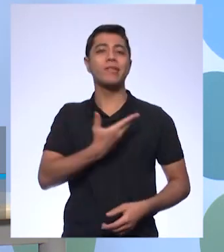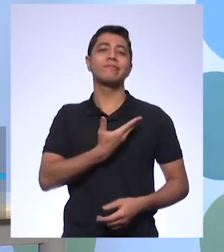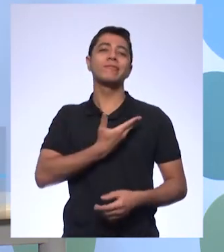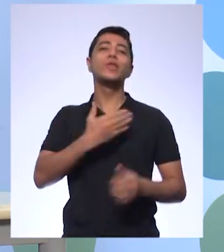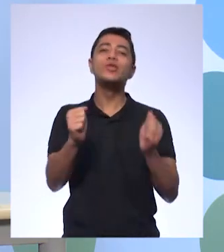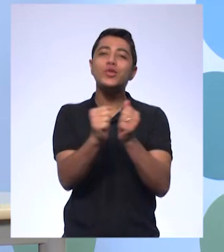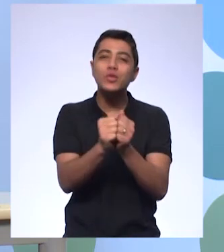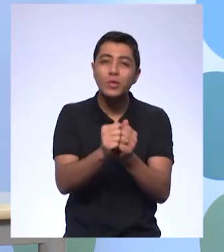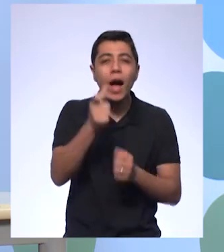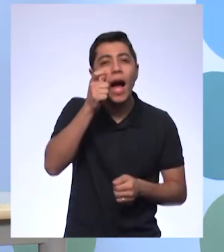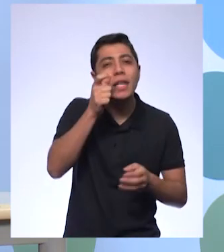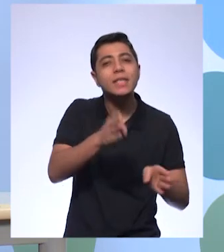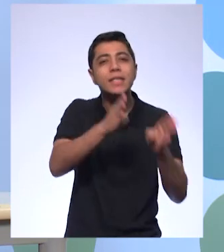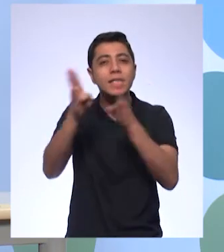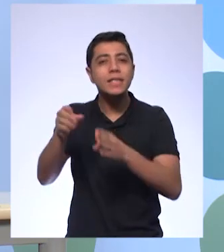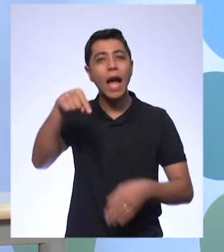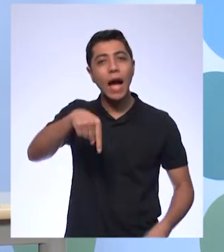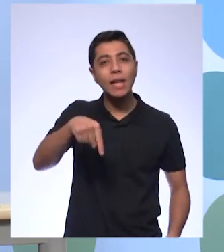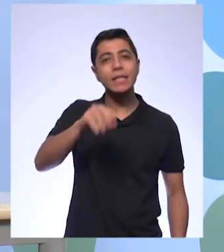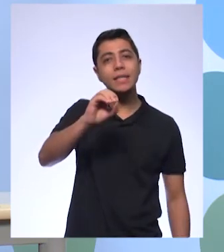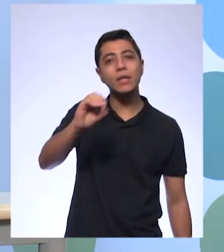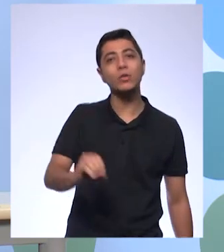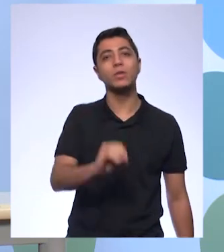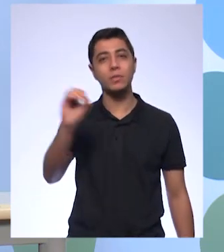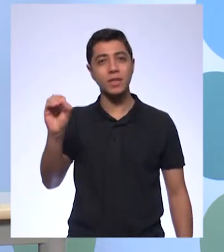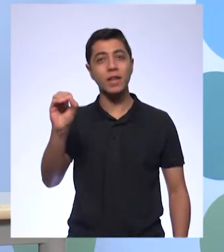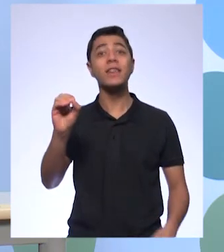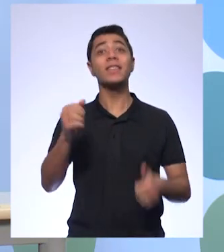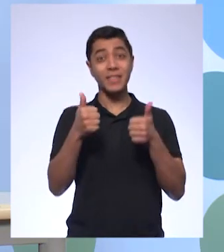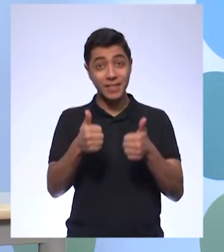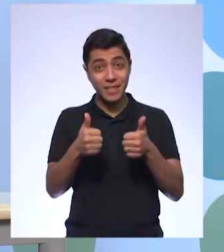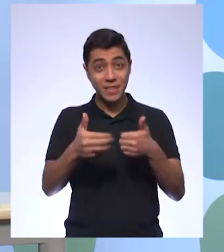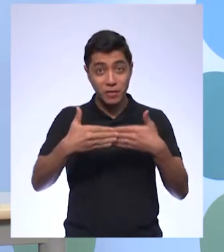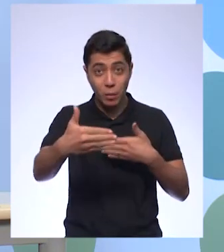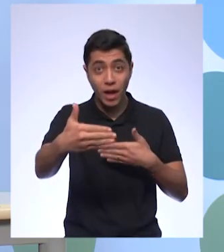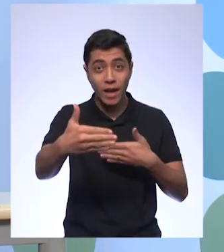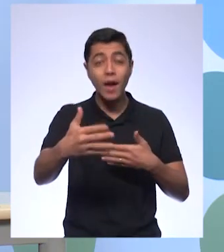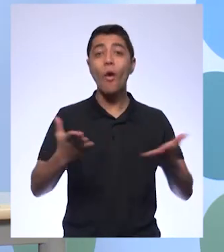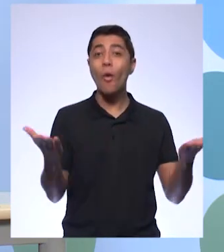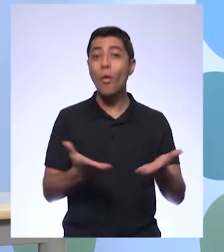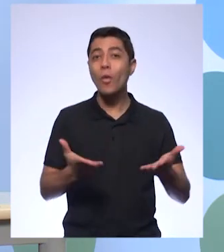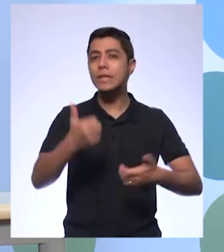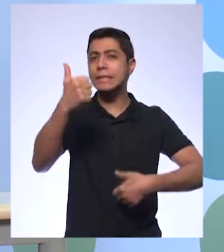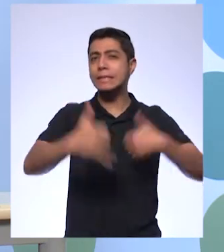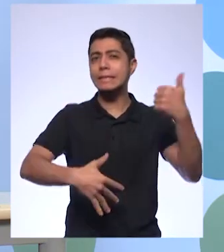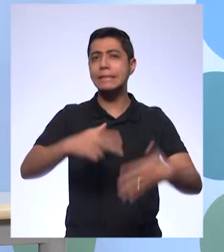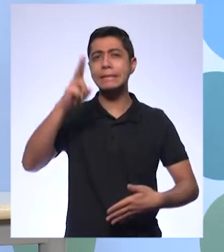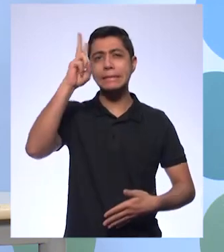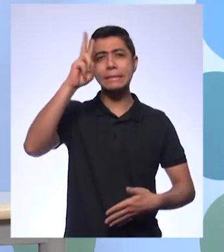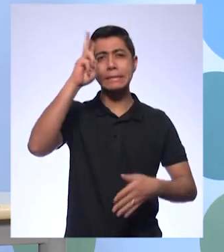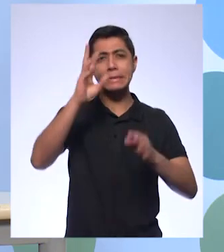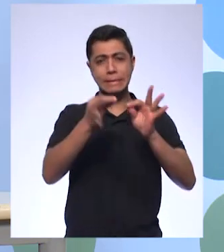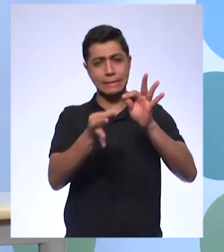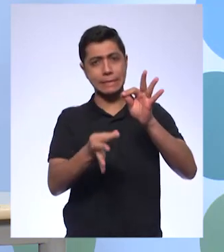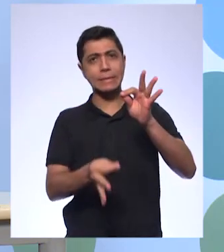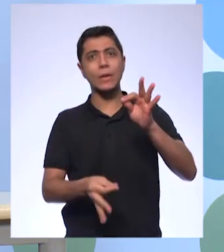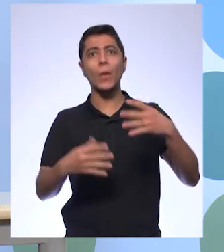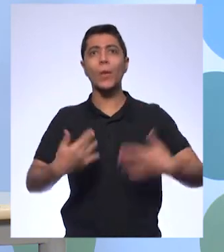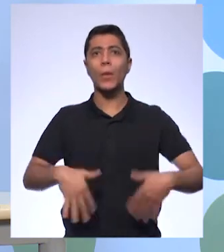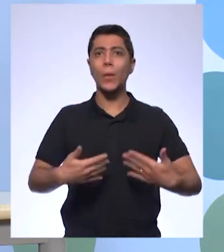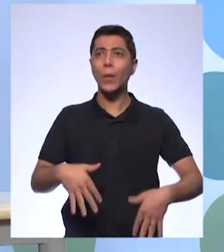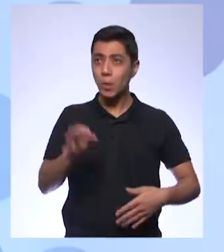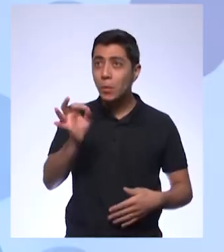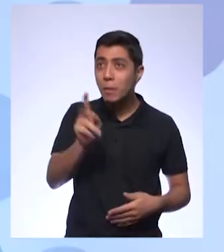no Centro de Mídias. Vamos lá, hoje as aventuras da história tem bastante para ser contada hoje, né,